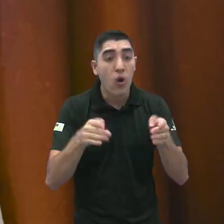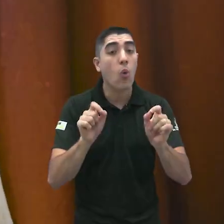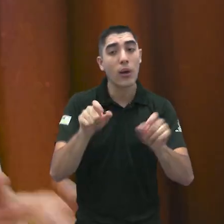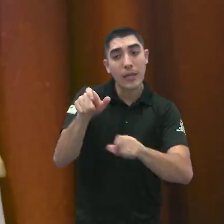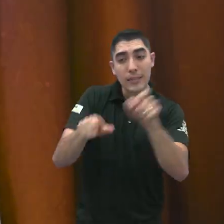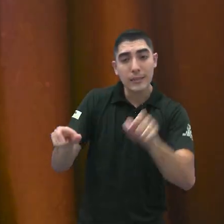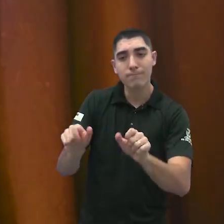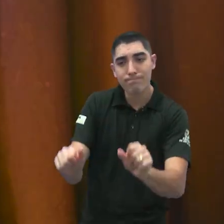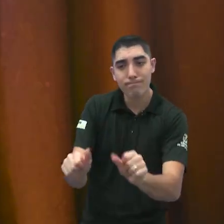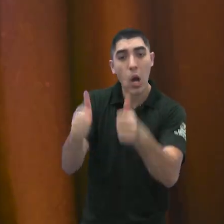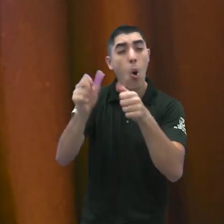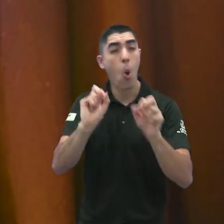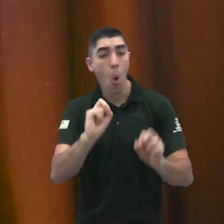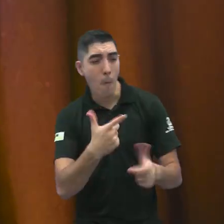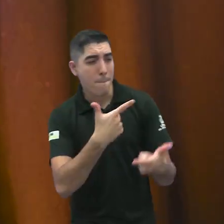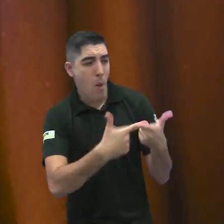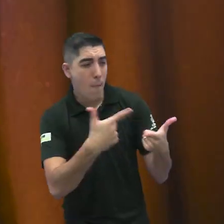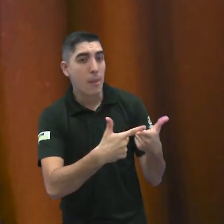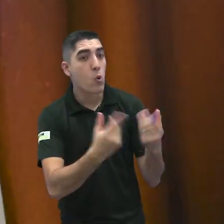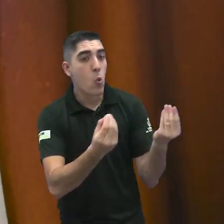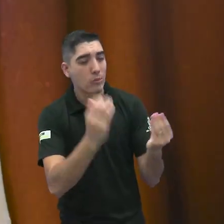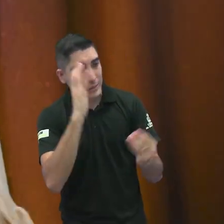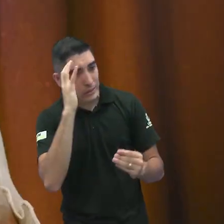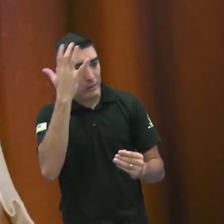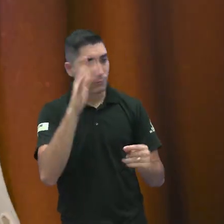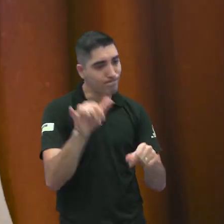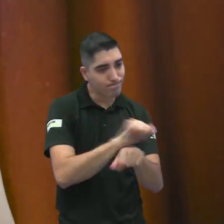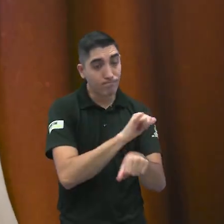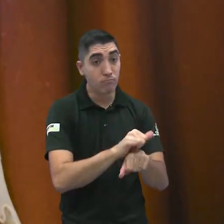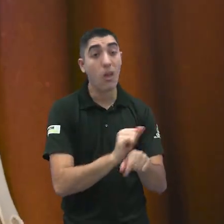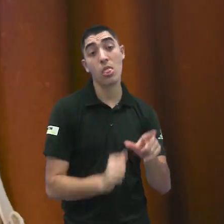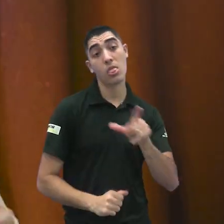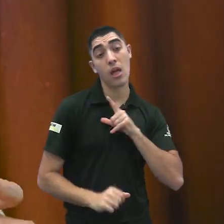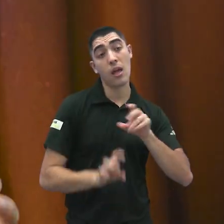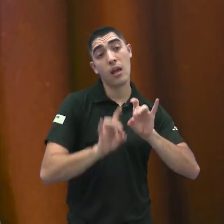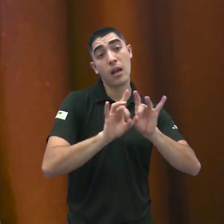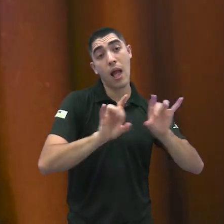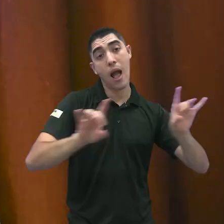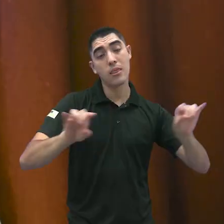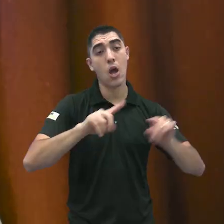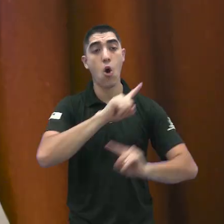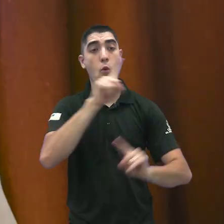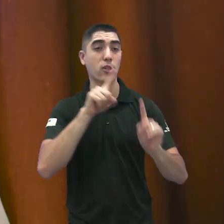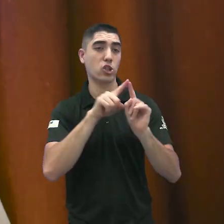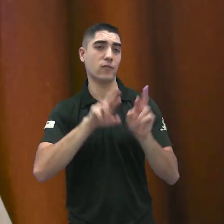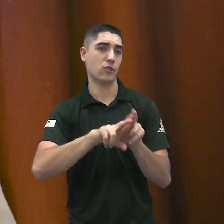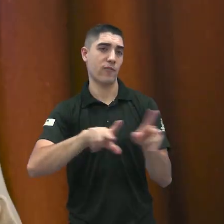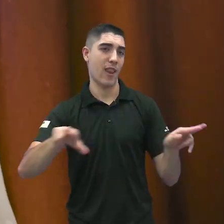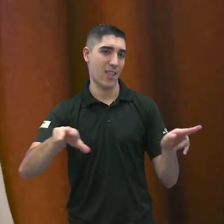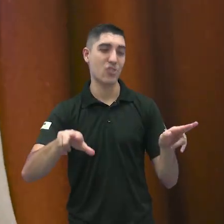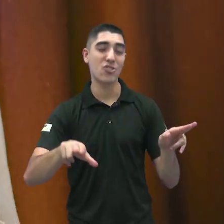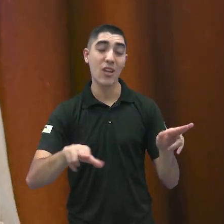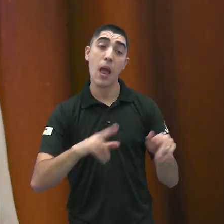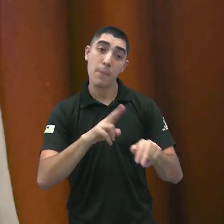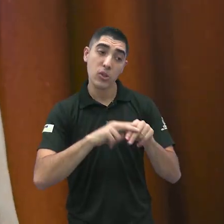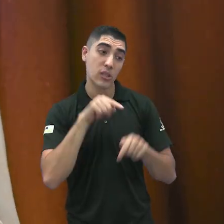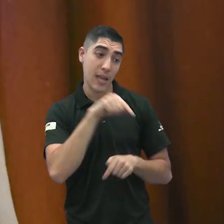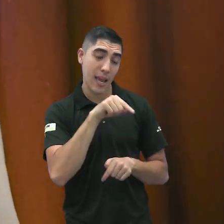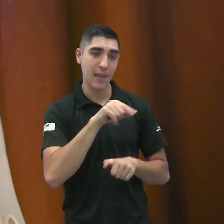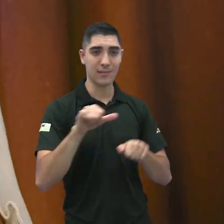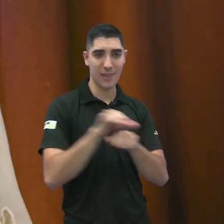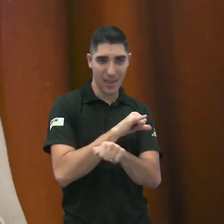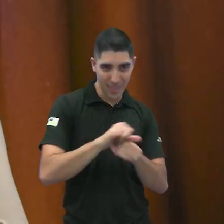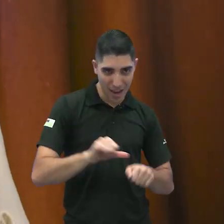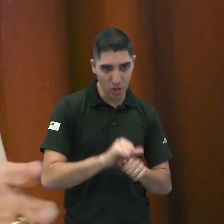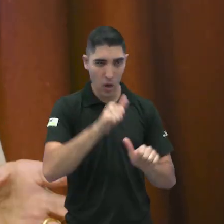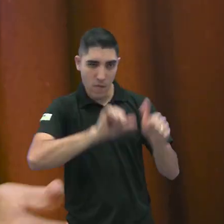resultados ou para resolução de conflitos. Então, existem objetivos específicos onde você entra com a ferramenta